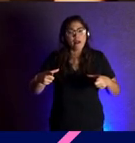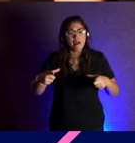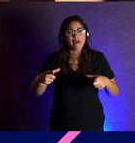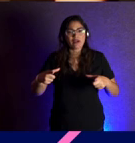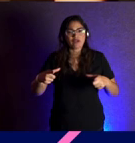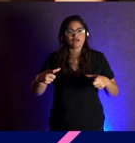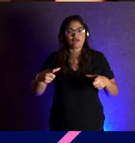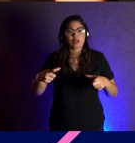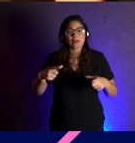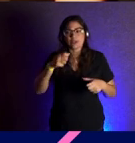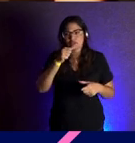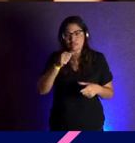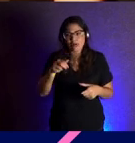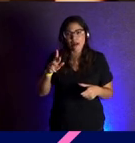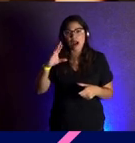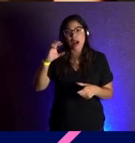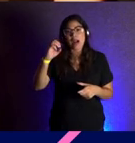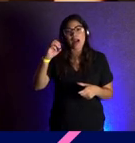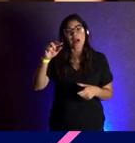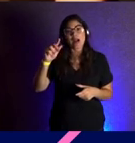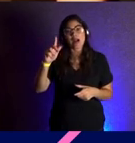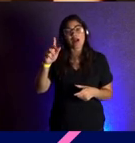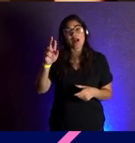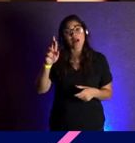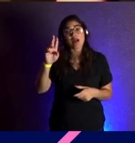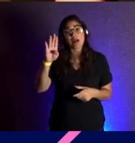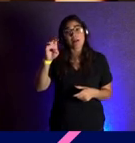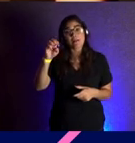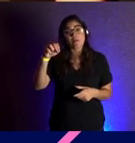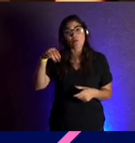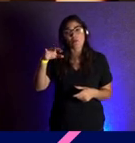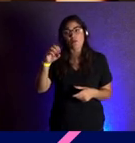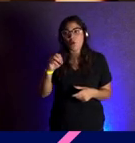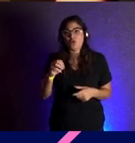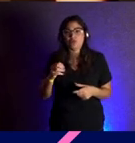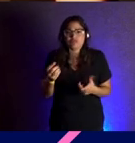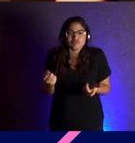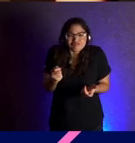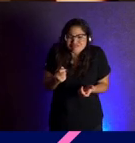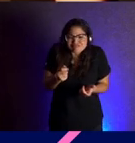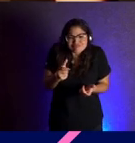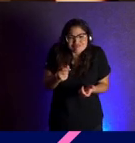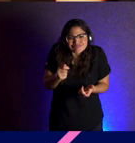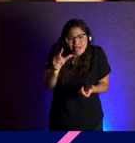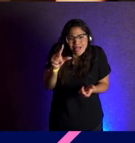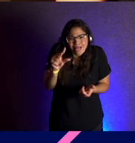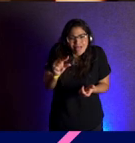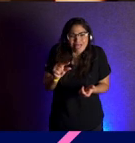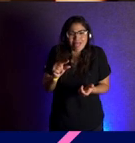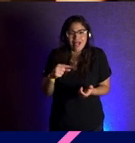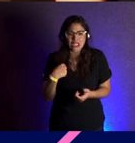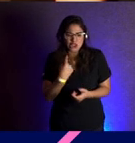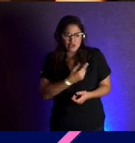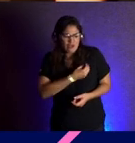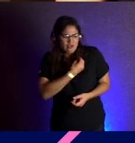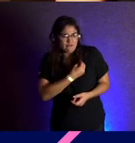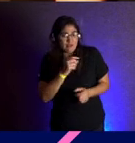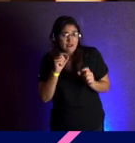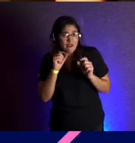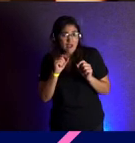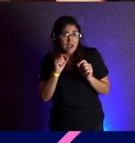carbono, são poucos, né? A gente vive no capitalismo que é oligárquico, que